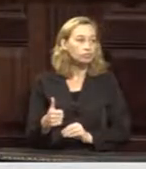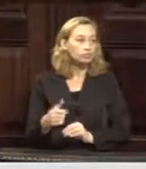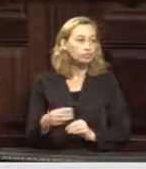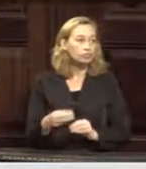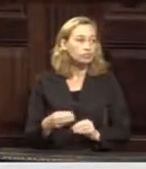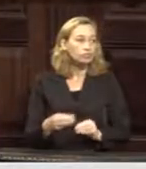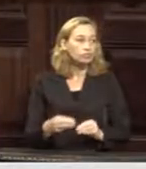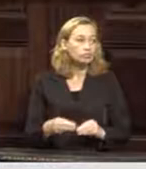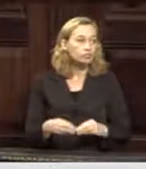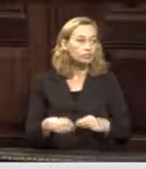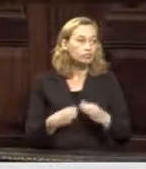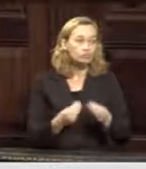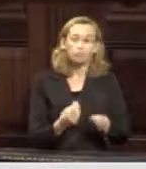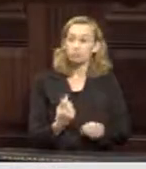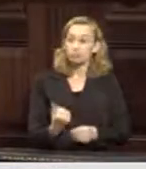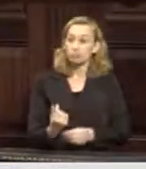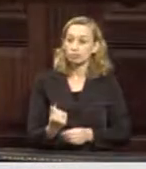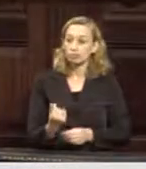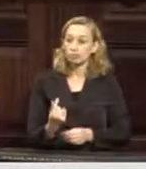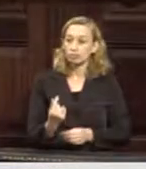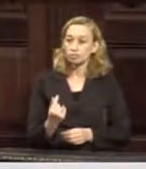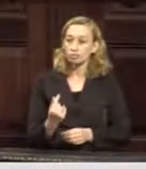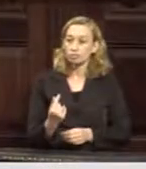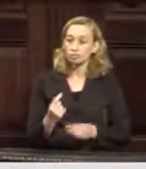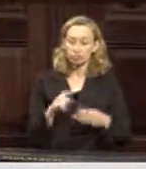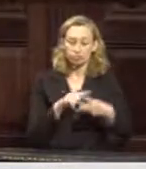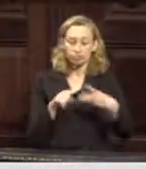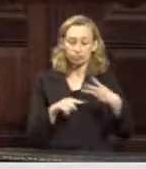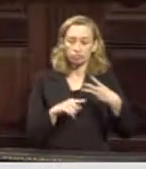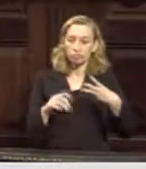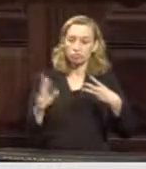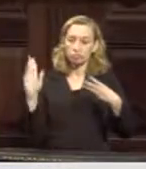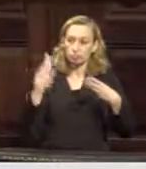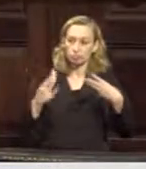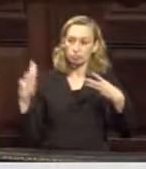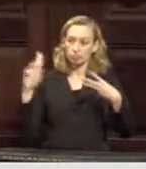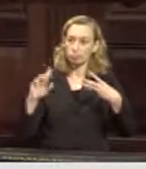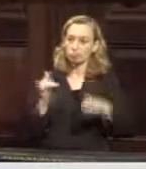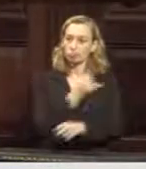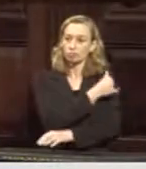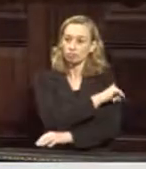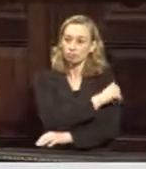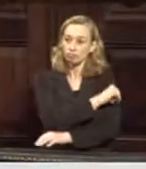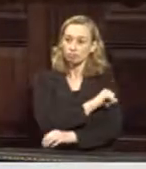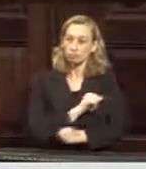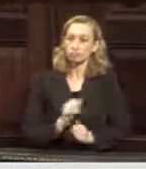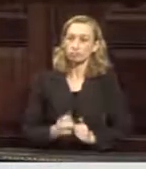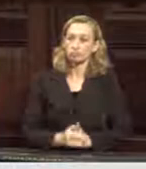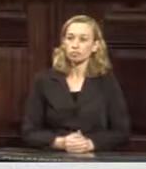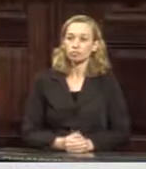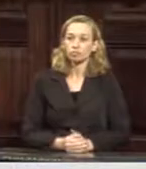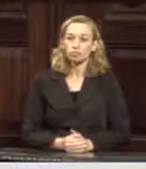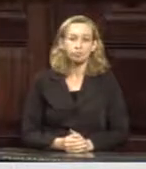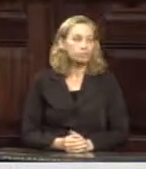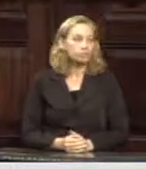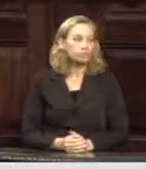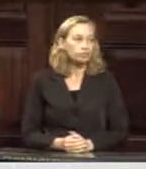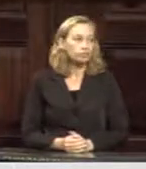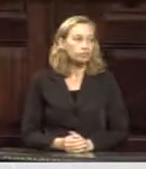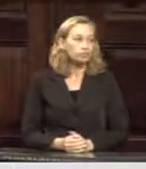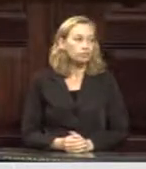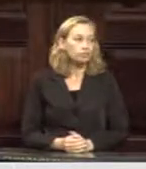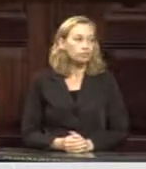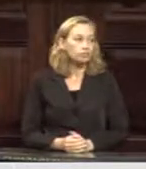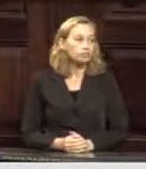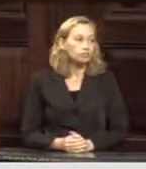universidades estaduais, ao ERJ, ao ENF e ao ESO, sob a forma de duodécimos mensais.